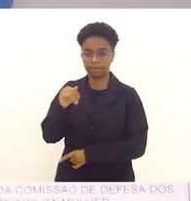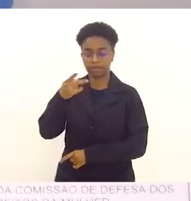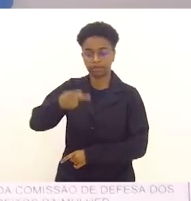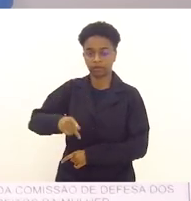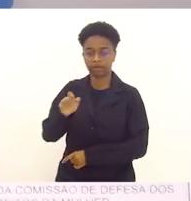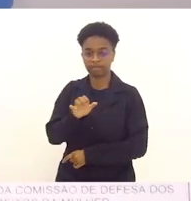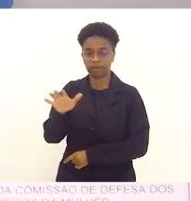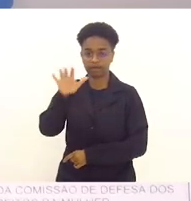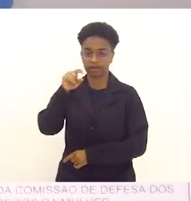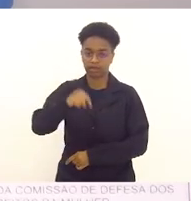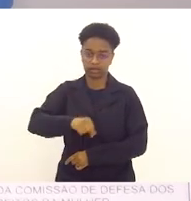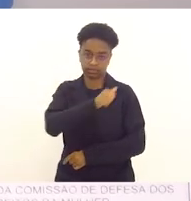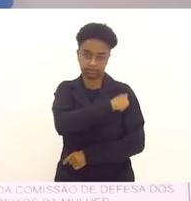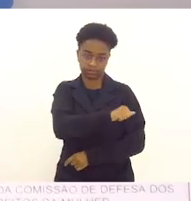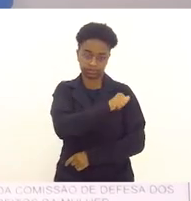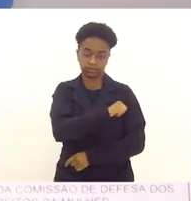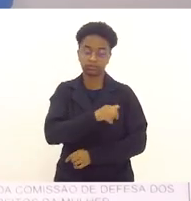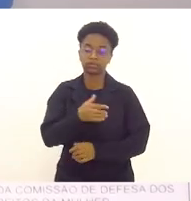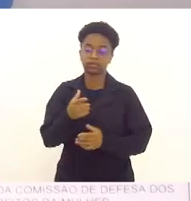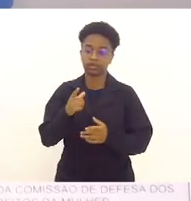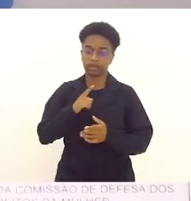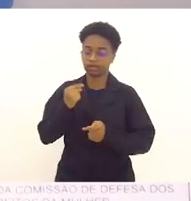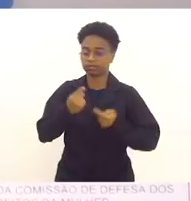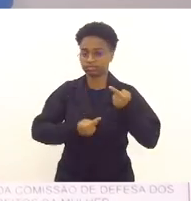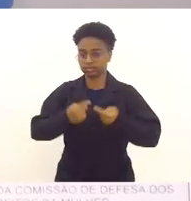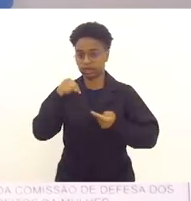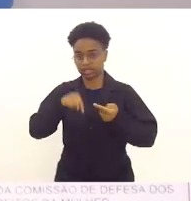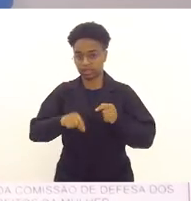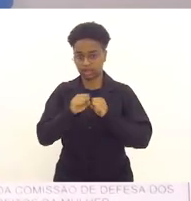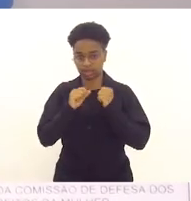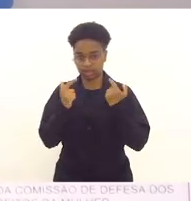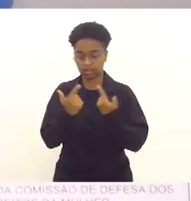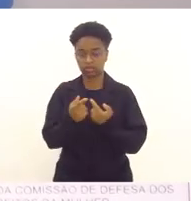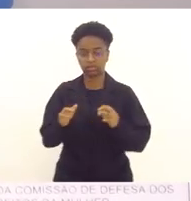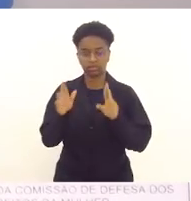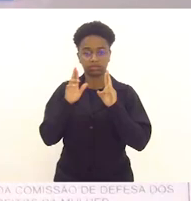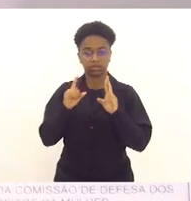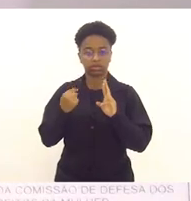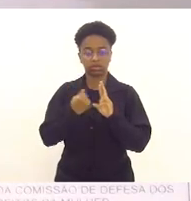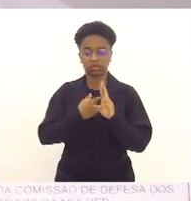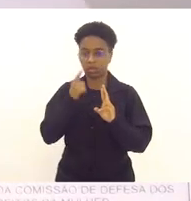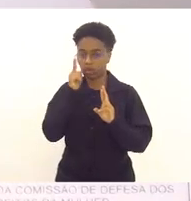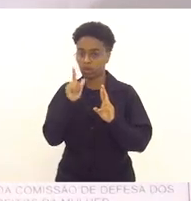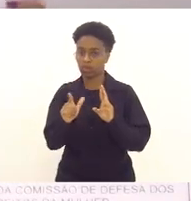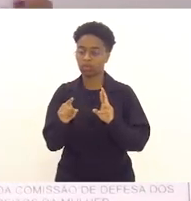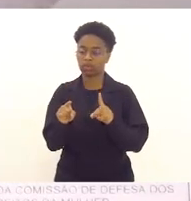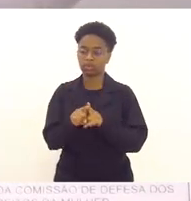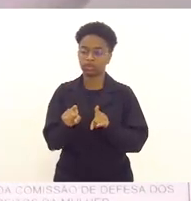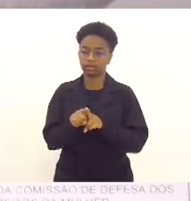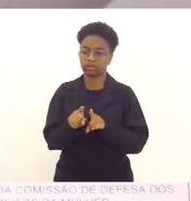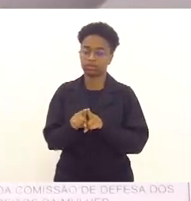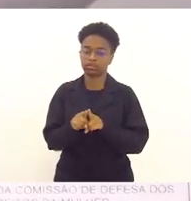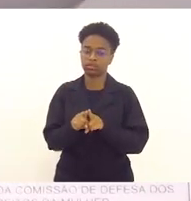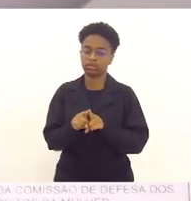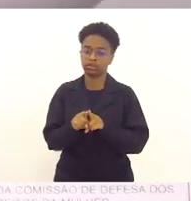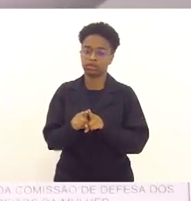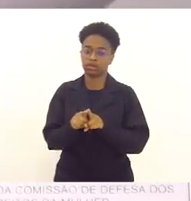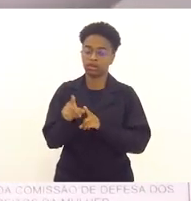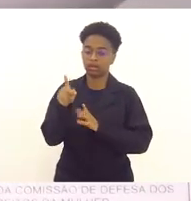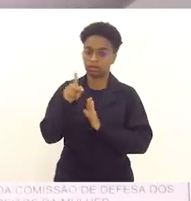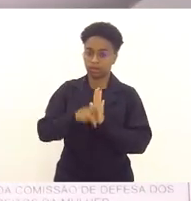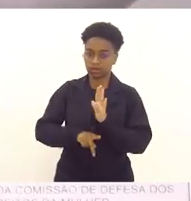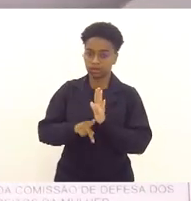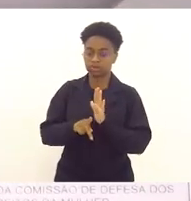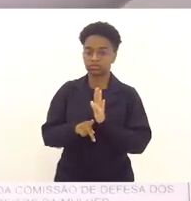do Estado do Rio de Janeiro tá tramitando na casa e a gente espera que a gente possa e esse e esse projeto